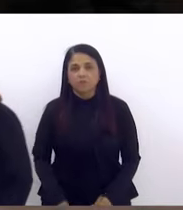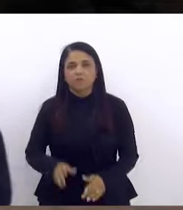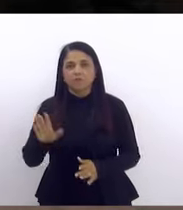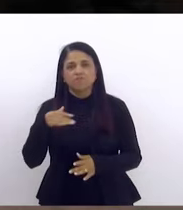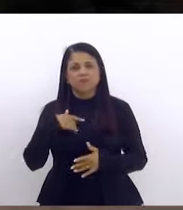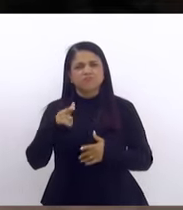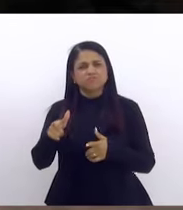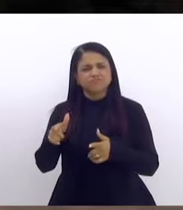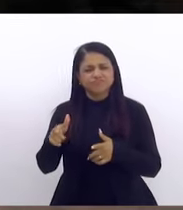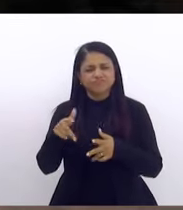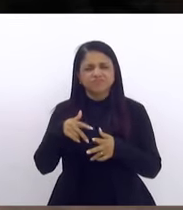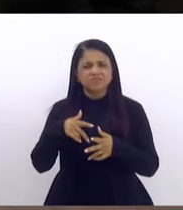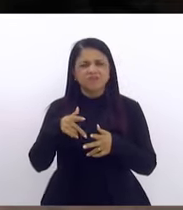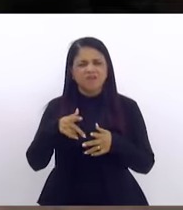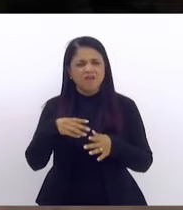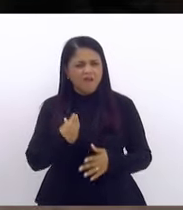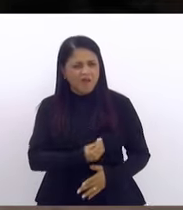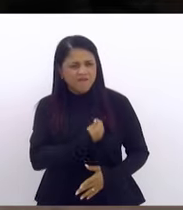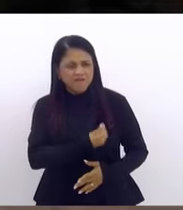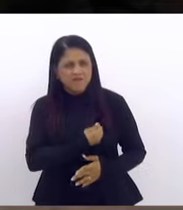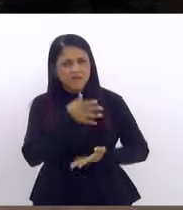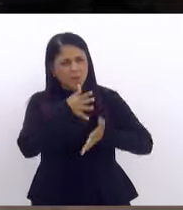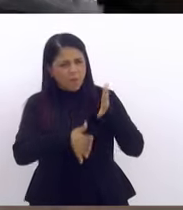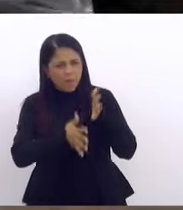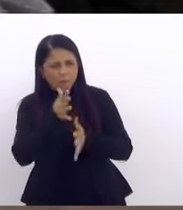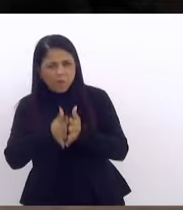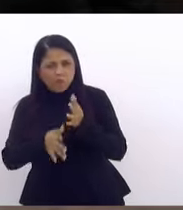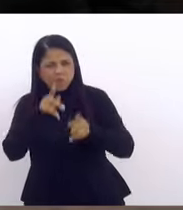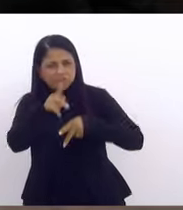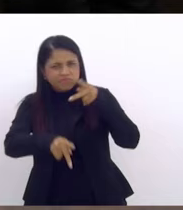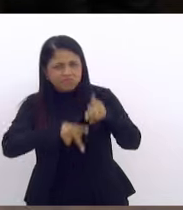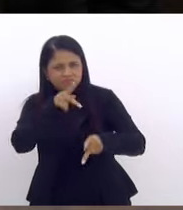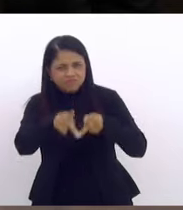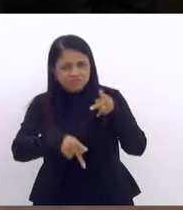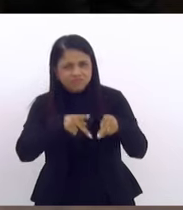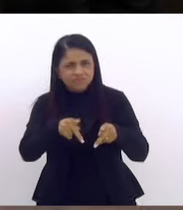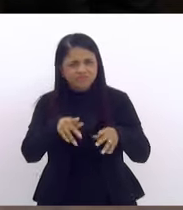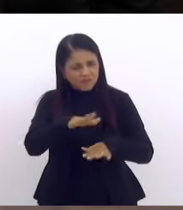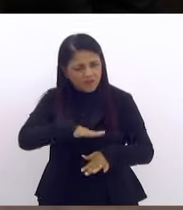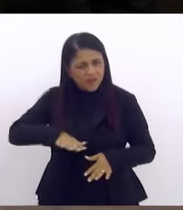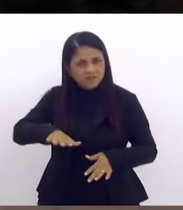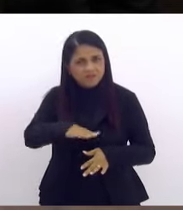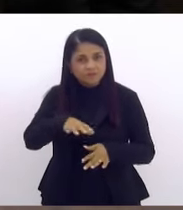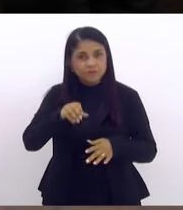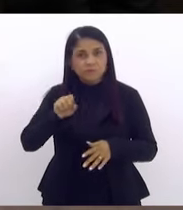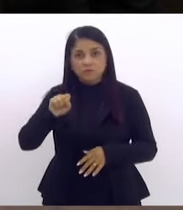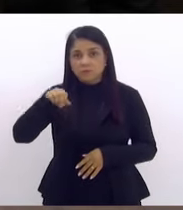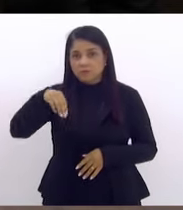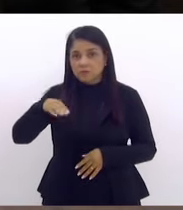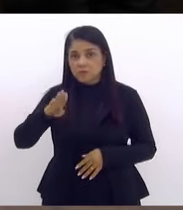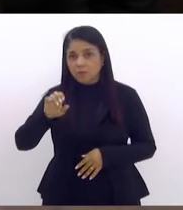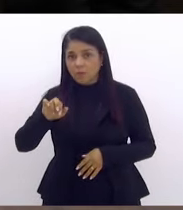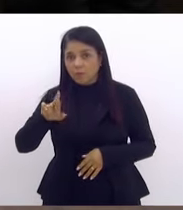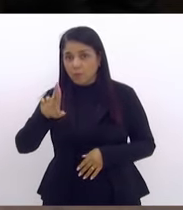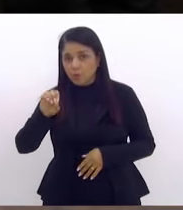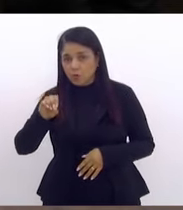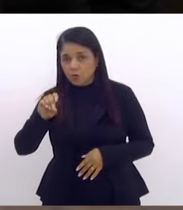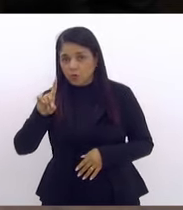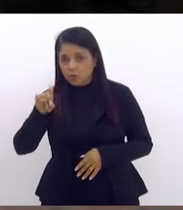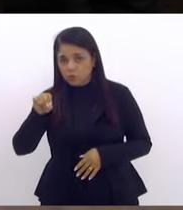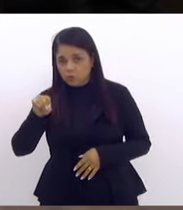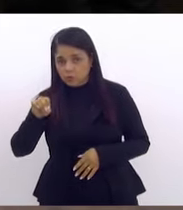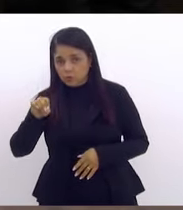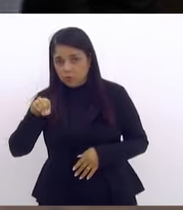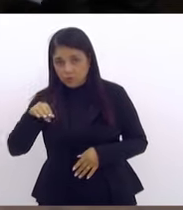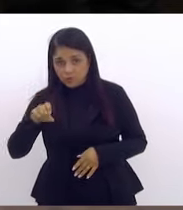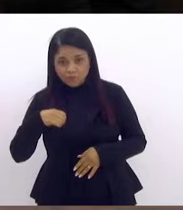parte dele querer mexer com a vida da população de toda aquela região. Porque o sambódromo não existia em 1975.